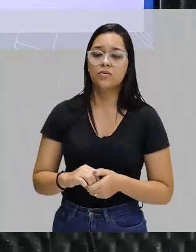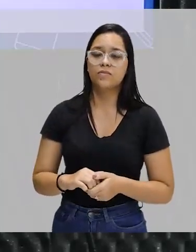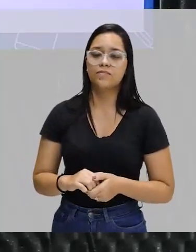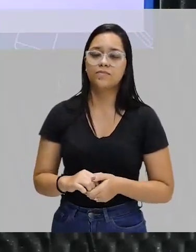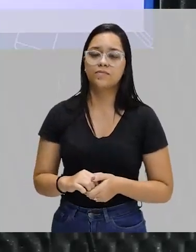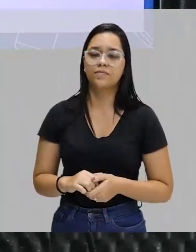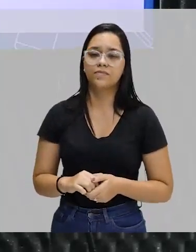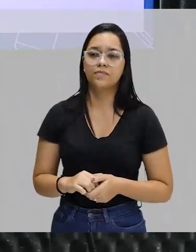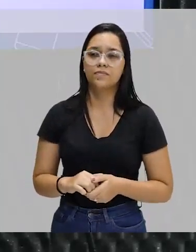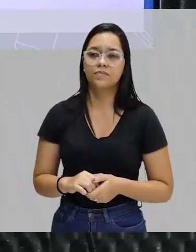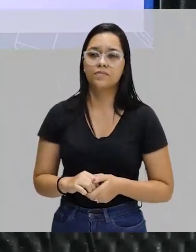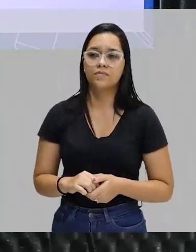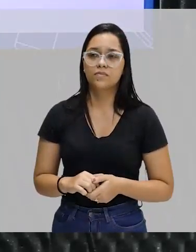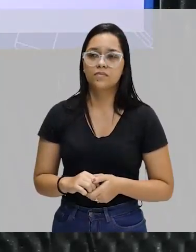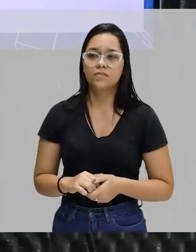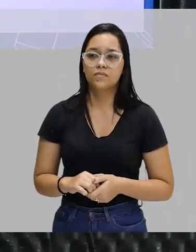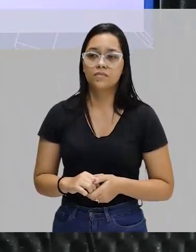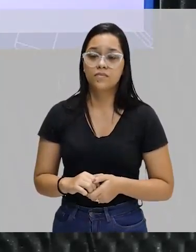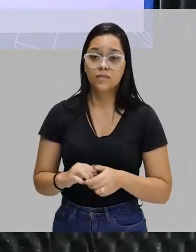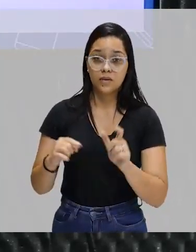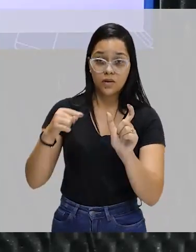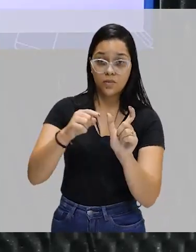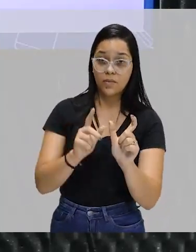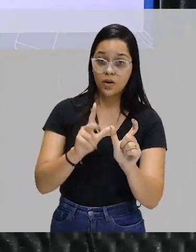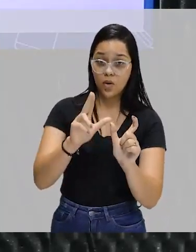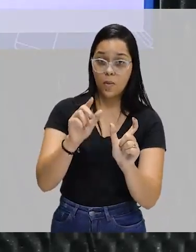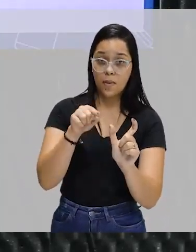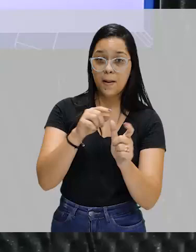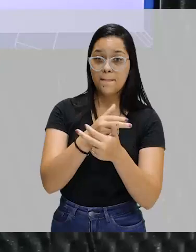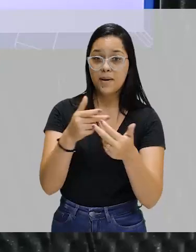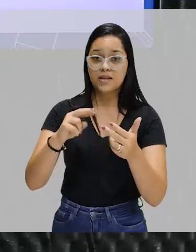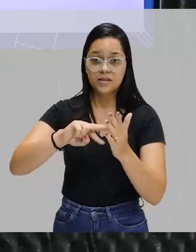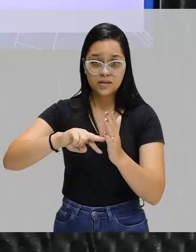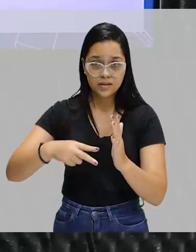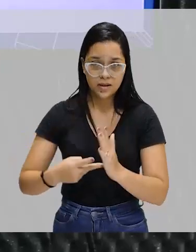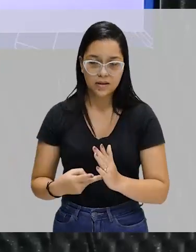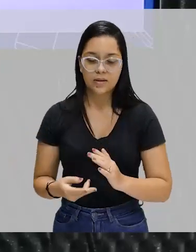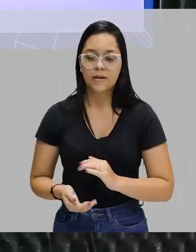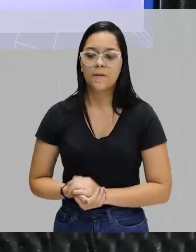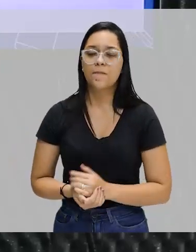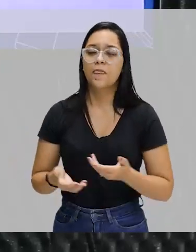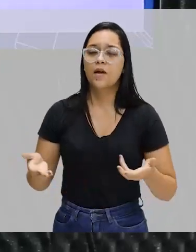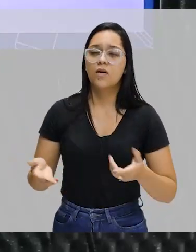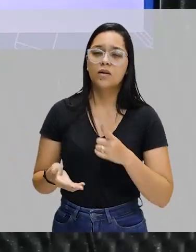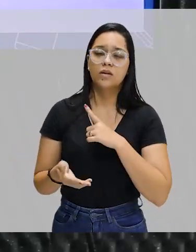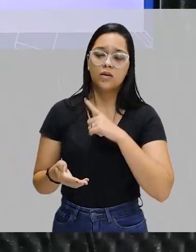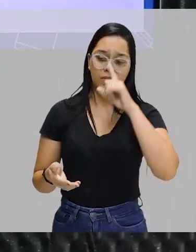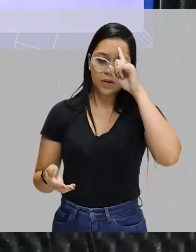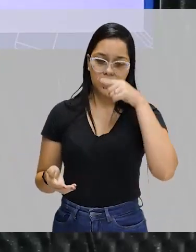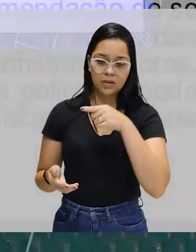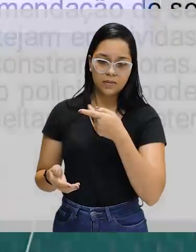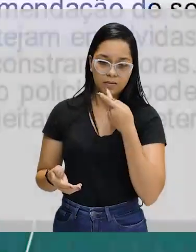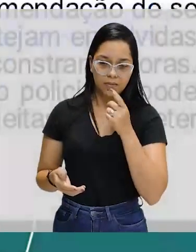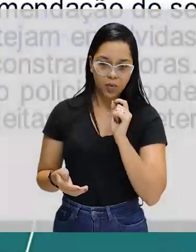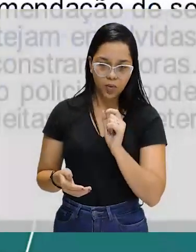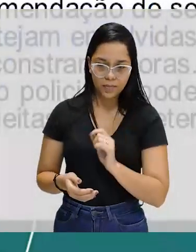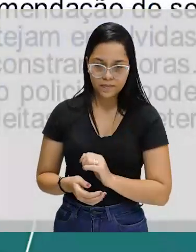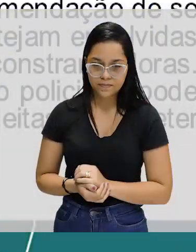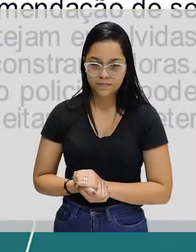sentido, uma mesma palavra com vários sentidos. Então vamos lá para o comando da